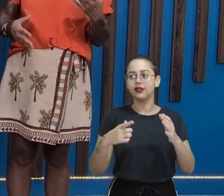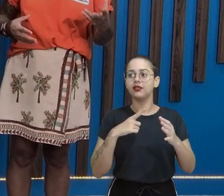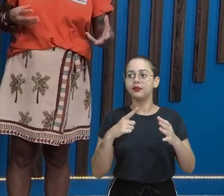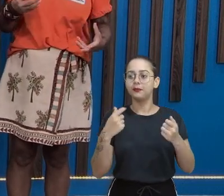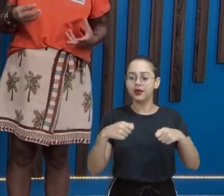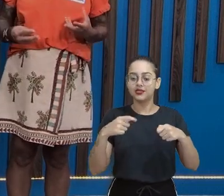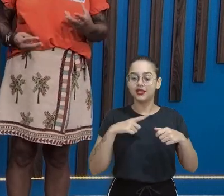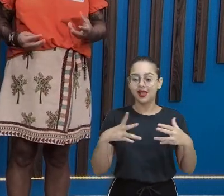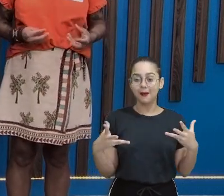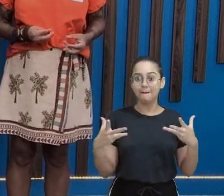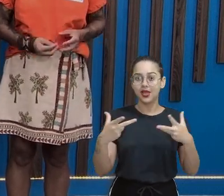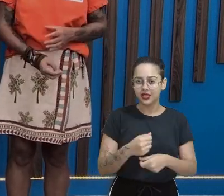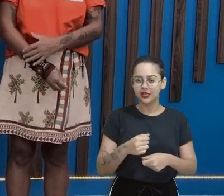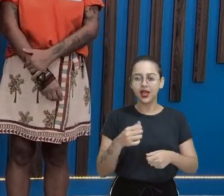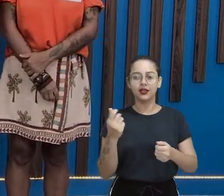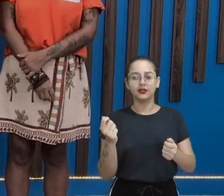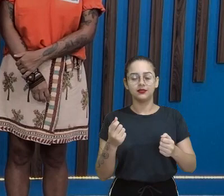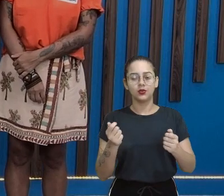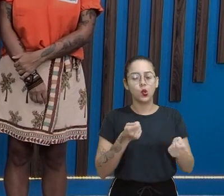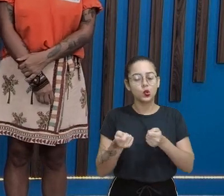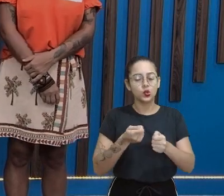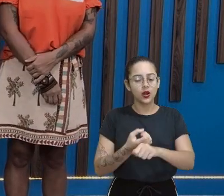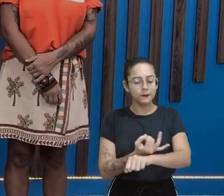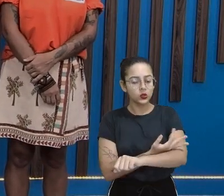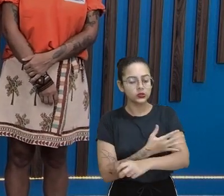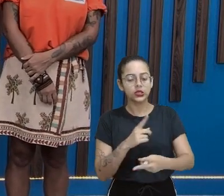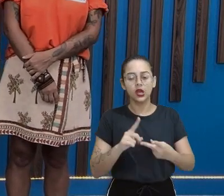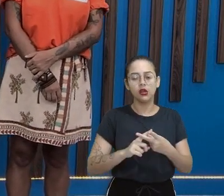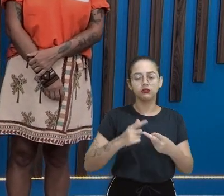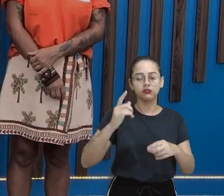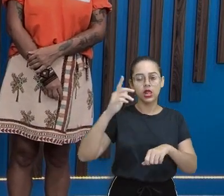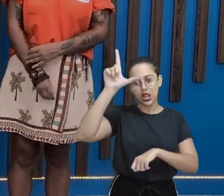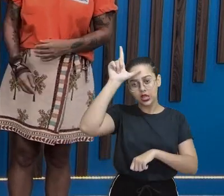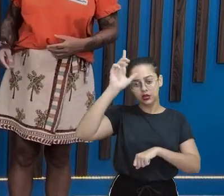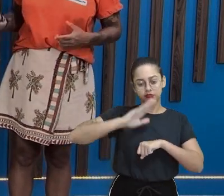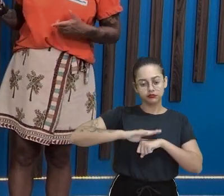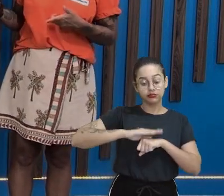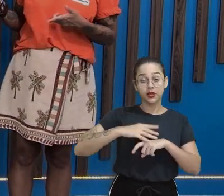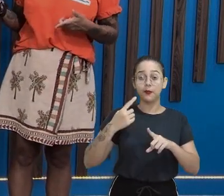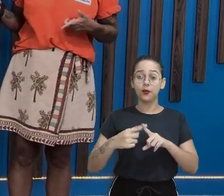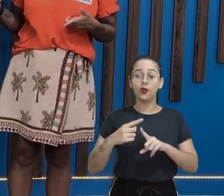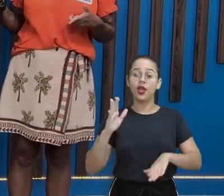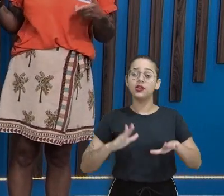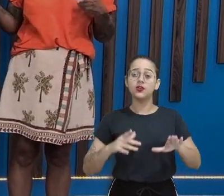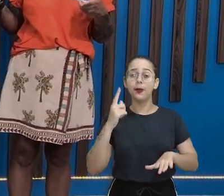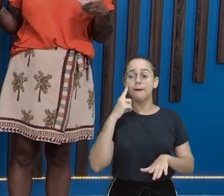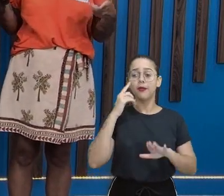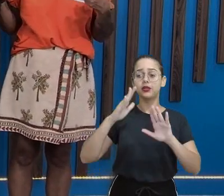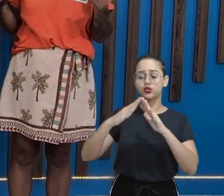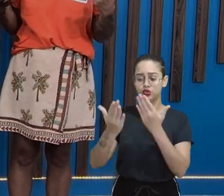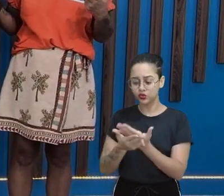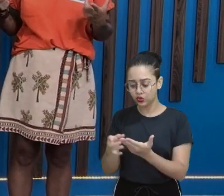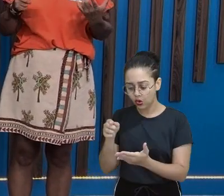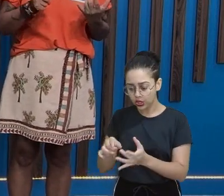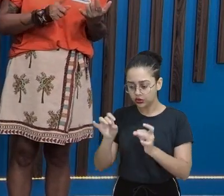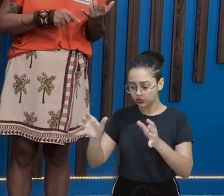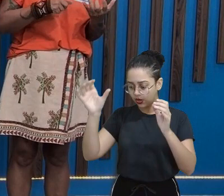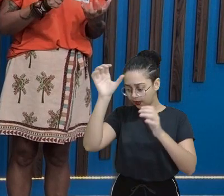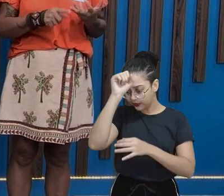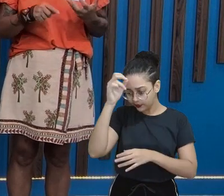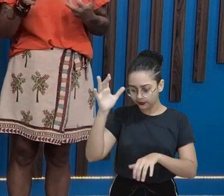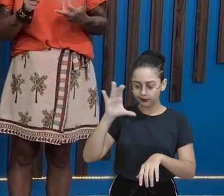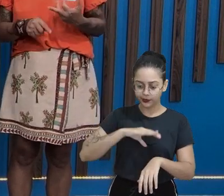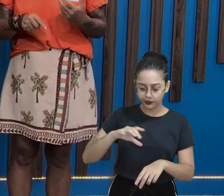isso. Exatamente. Né? Vai ser melhor se a gente conseguir refletir sobre isso. É porque muitas vezes se pensa na escola como um local só de aprender